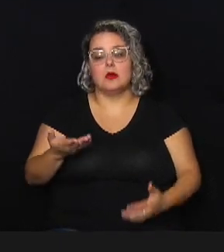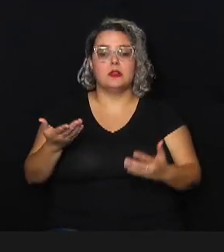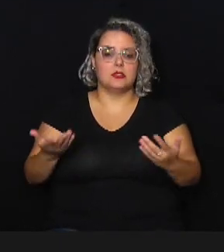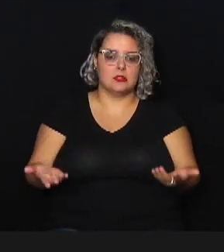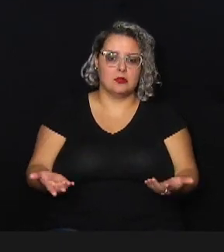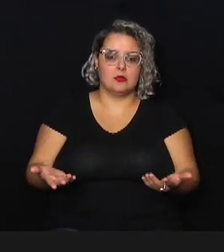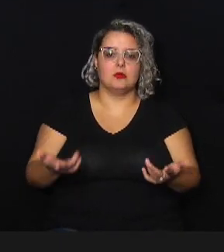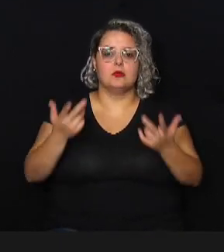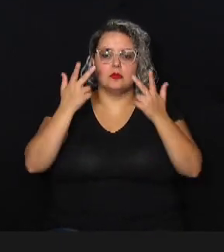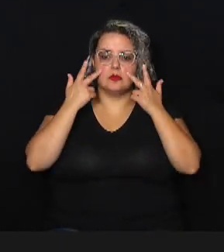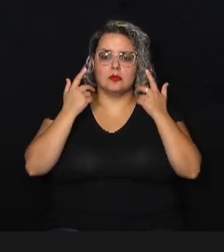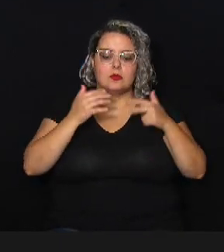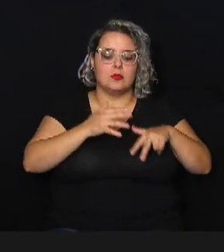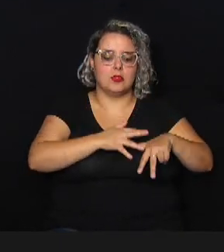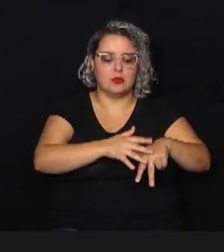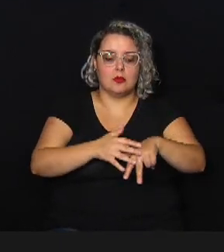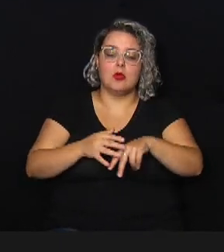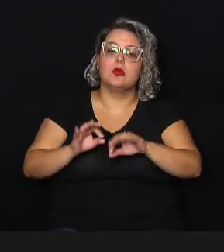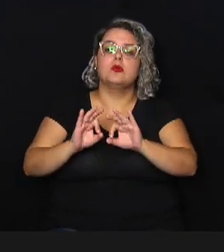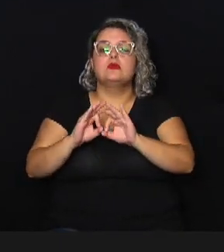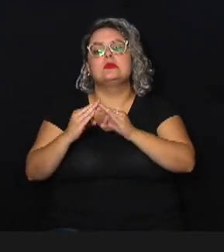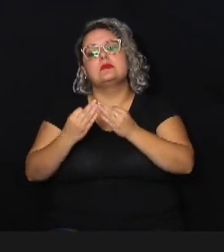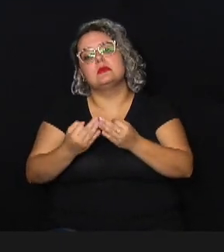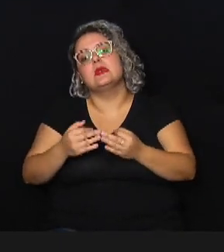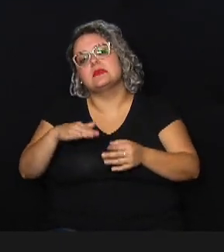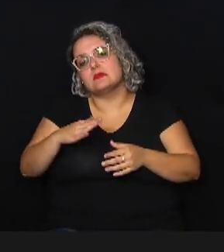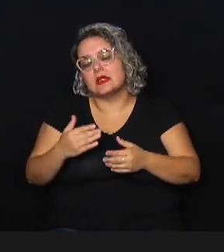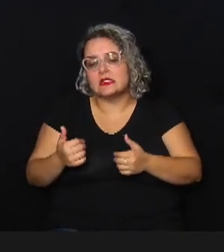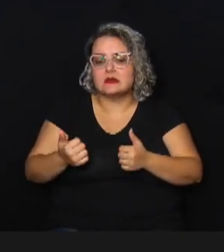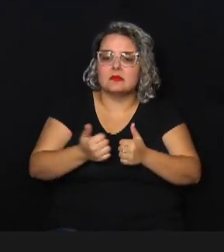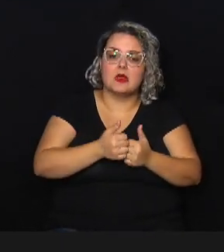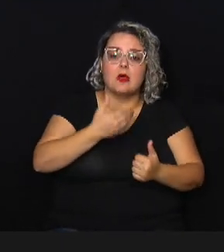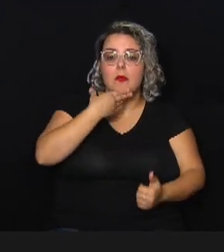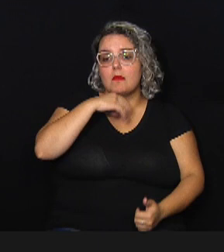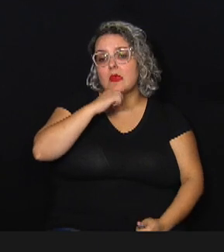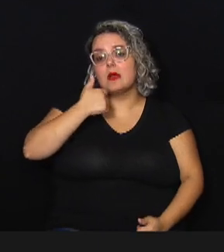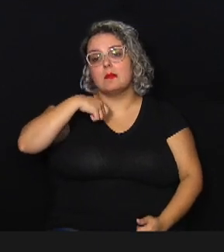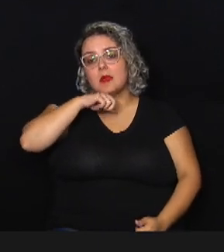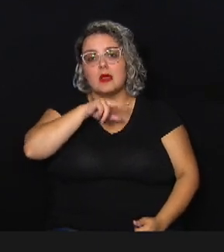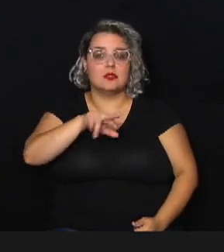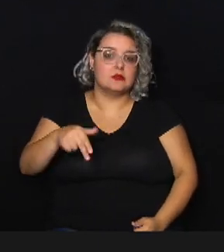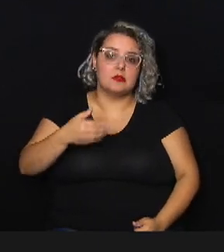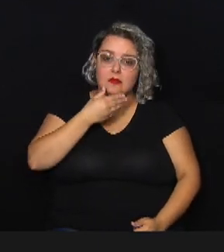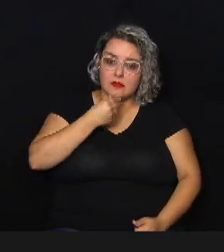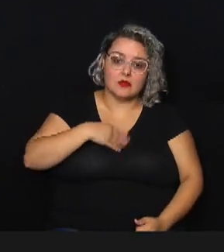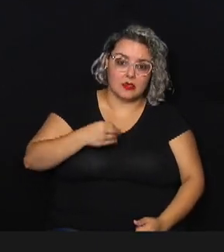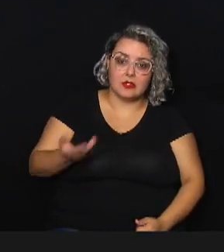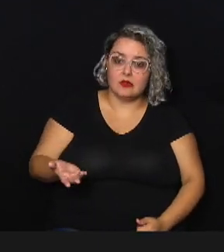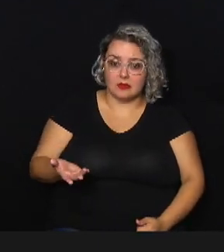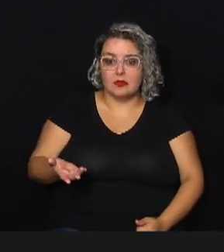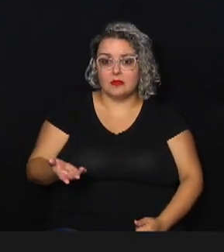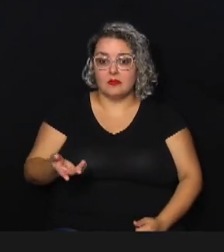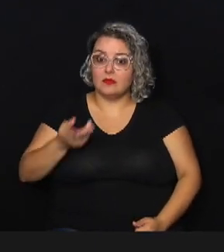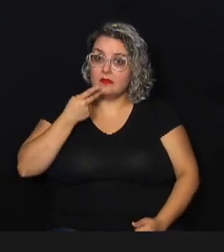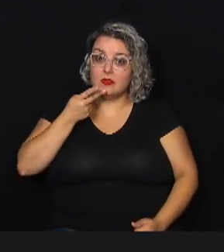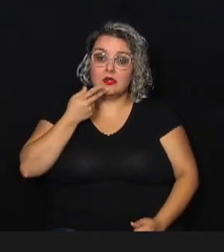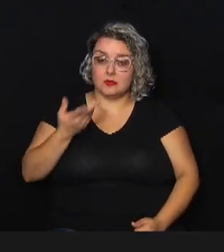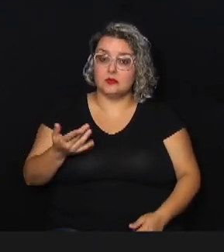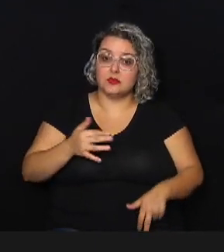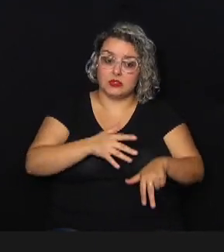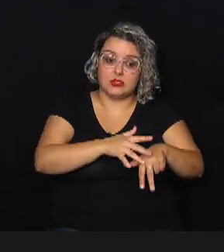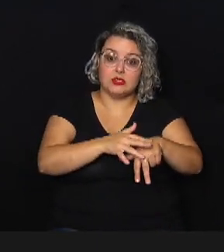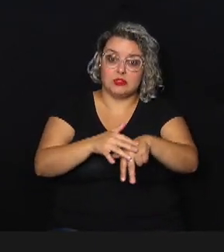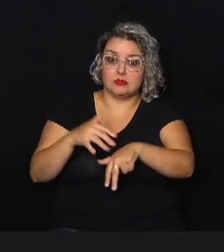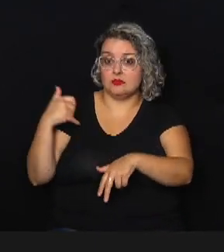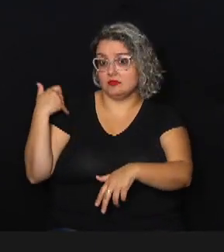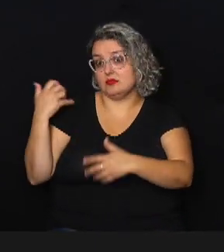normalmente os pacientes, os familiares mais próximos, né? Mãe, pai, os irmãos, os filhos, às vezes, a gente está falando de pacientes mais